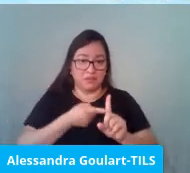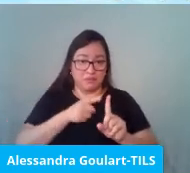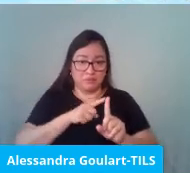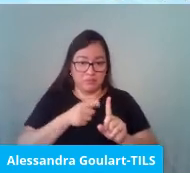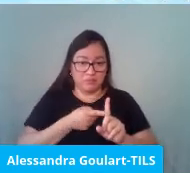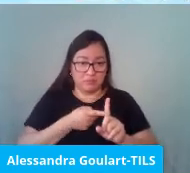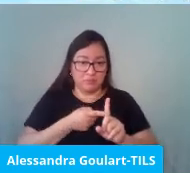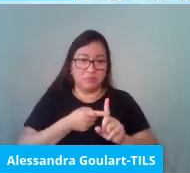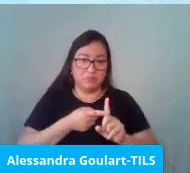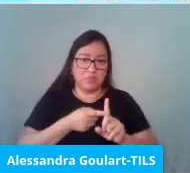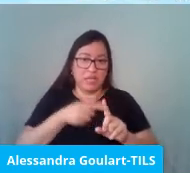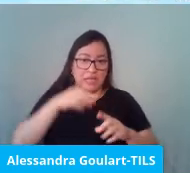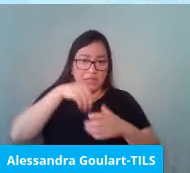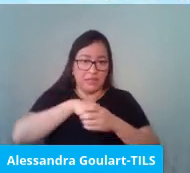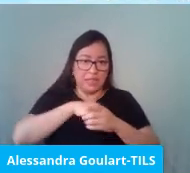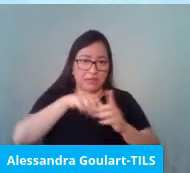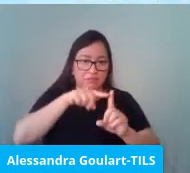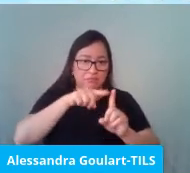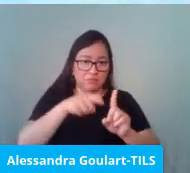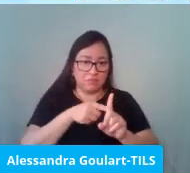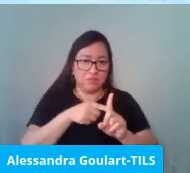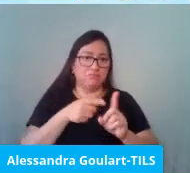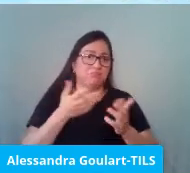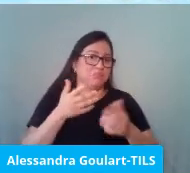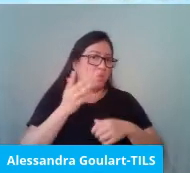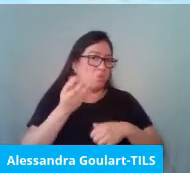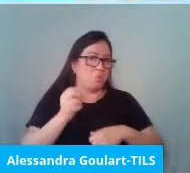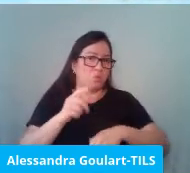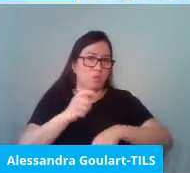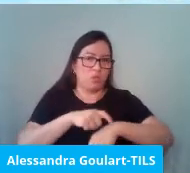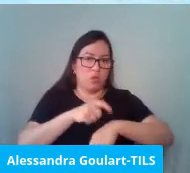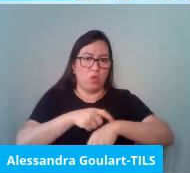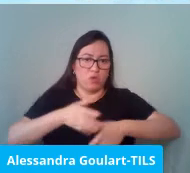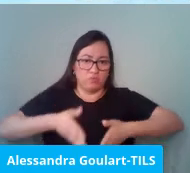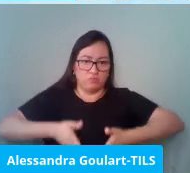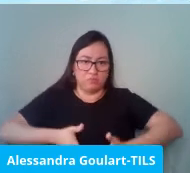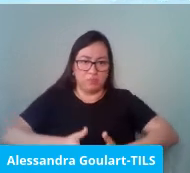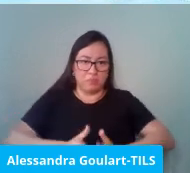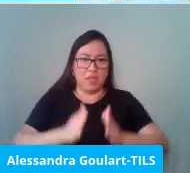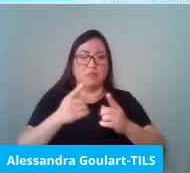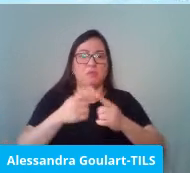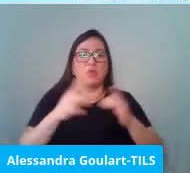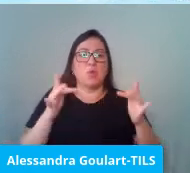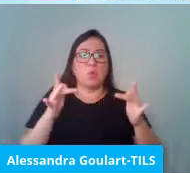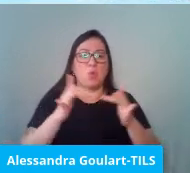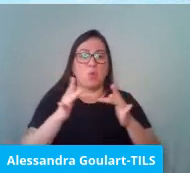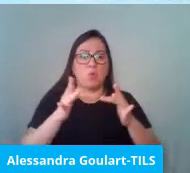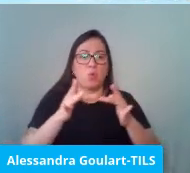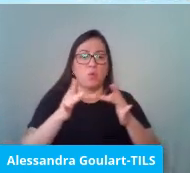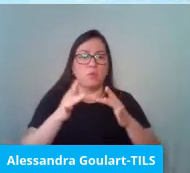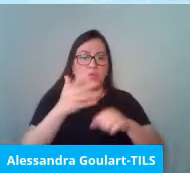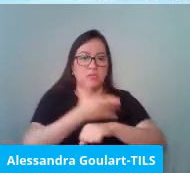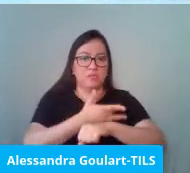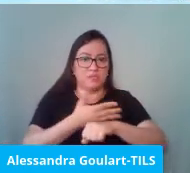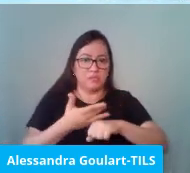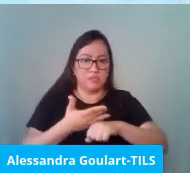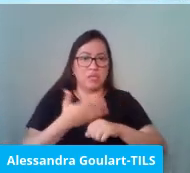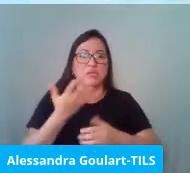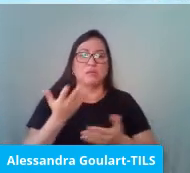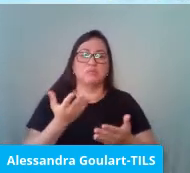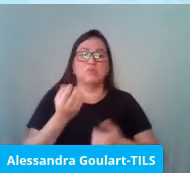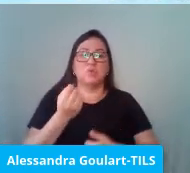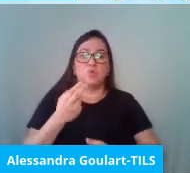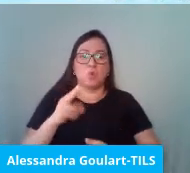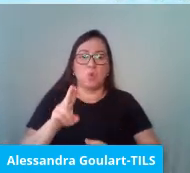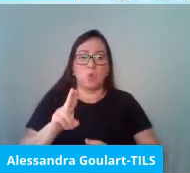intraútero, ou durante o trabalho de parto, pelo contato com as secreções, com sangue, ou ainda no aleitamento